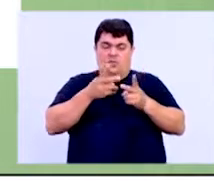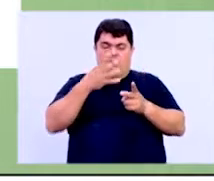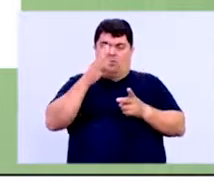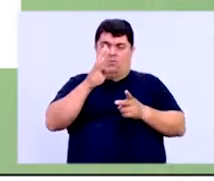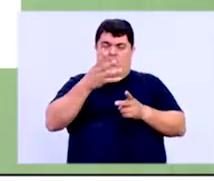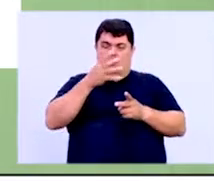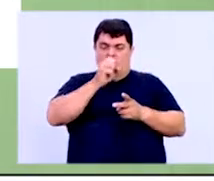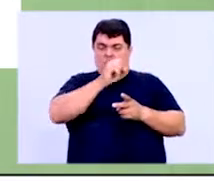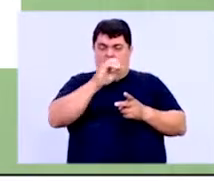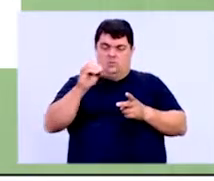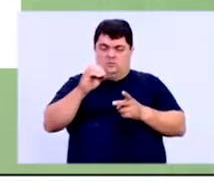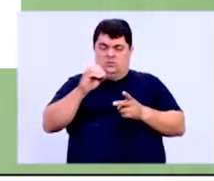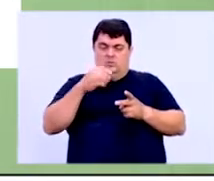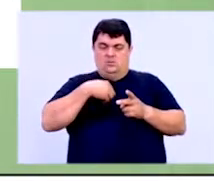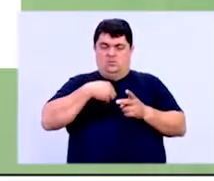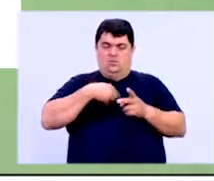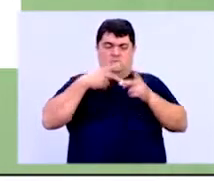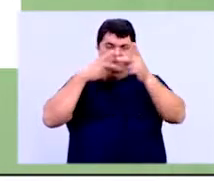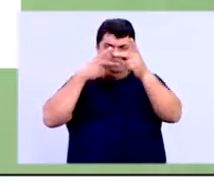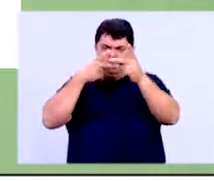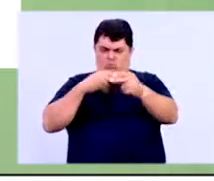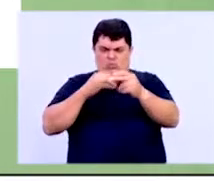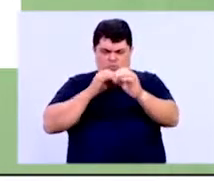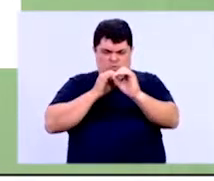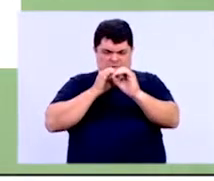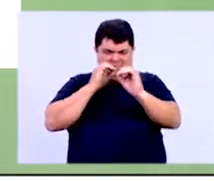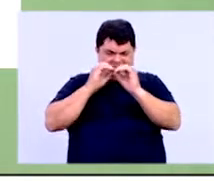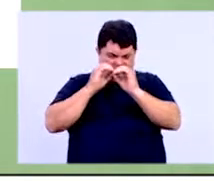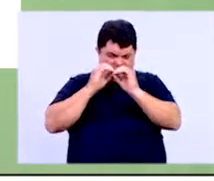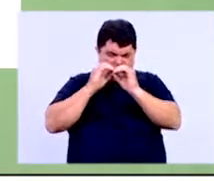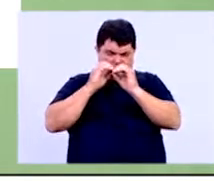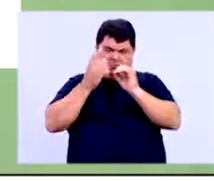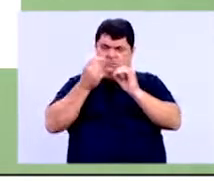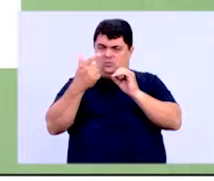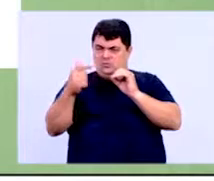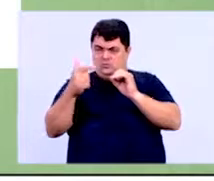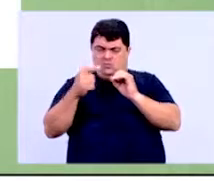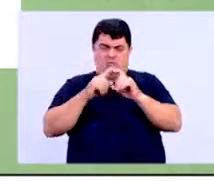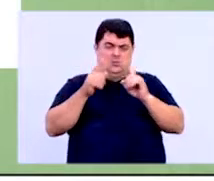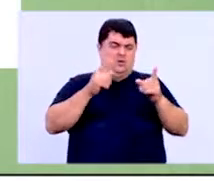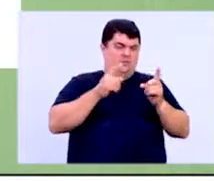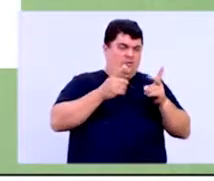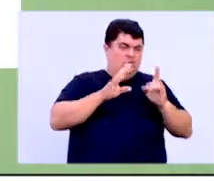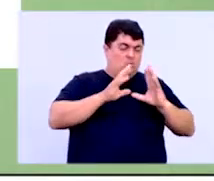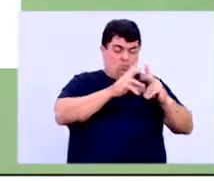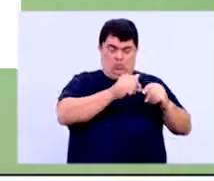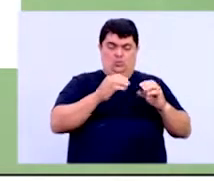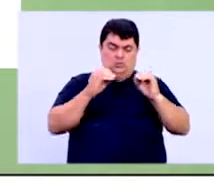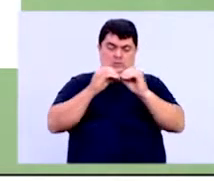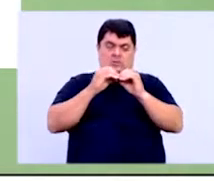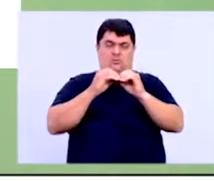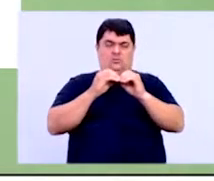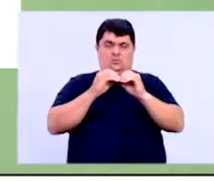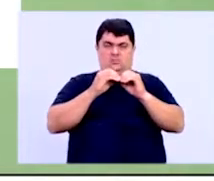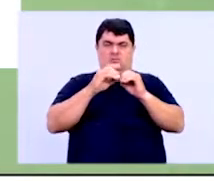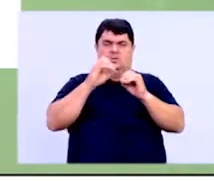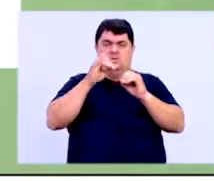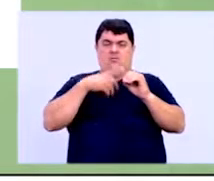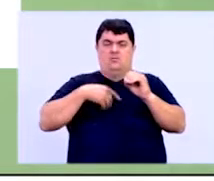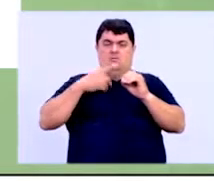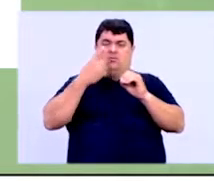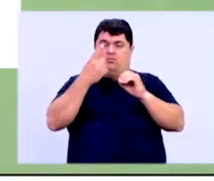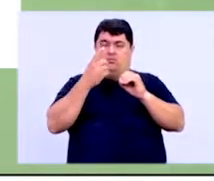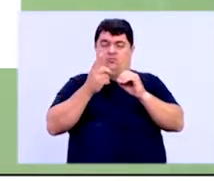unidades, eu estarei zerado com as minhas dívidas. E a partir daí é